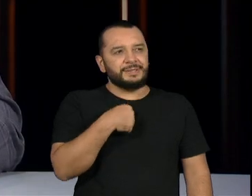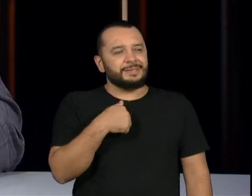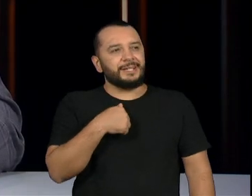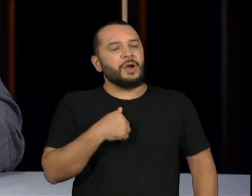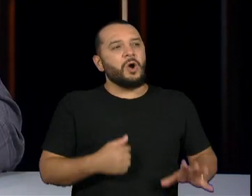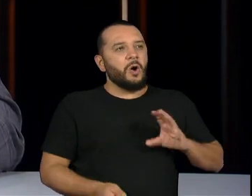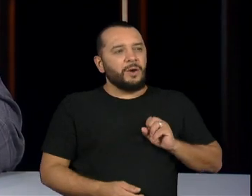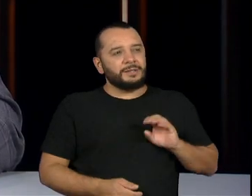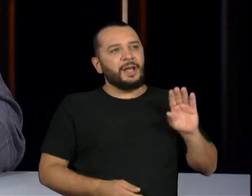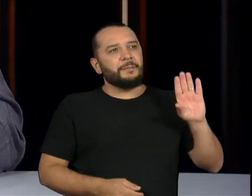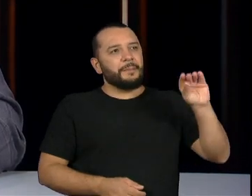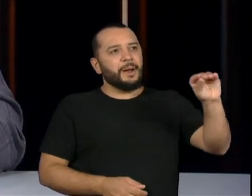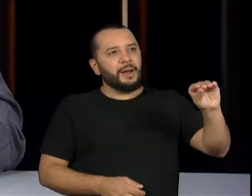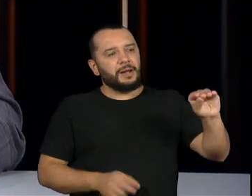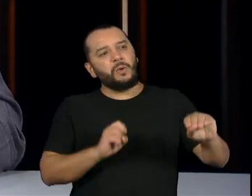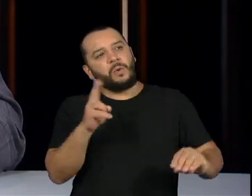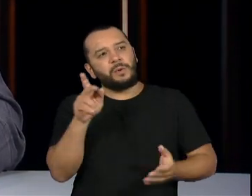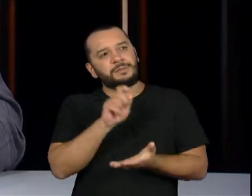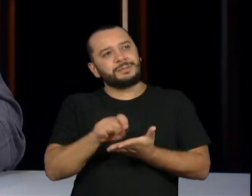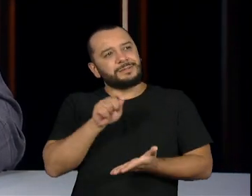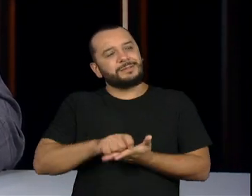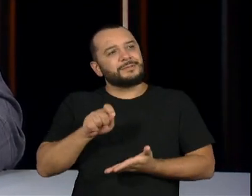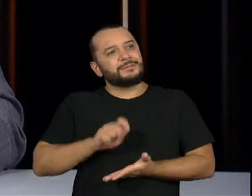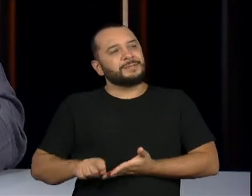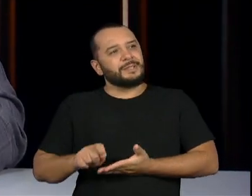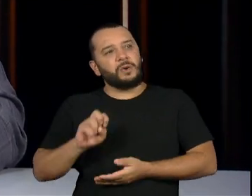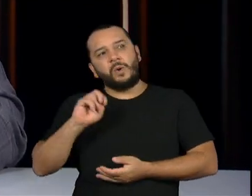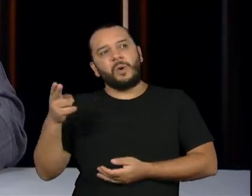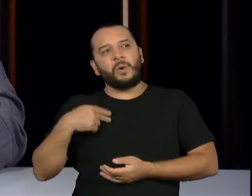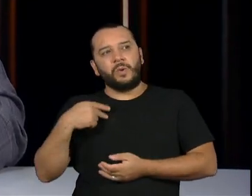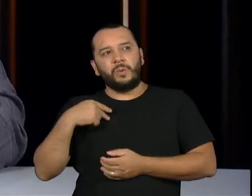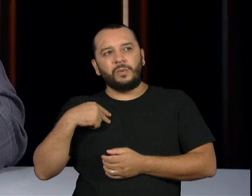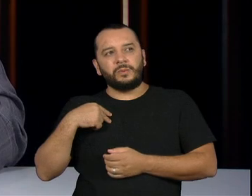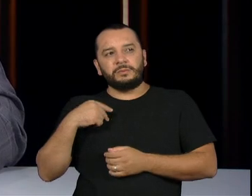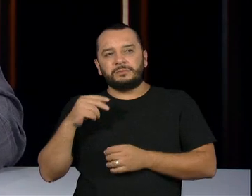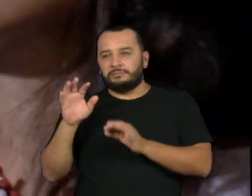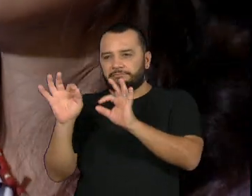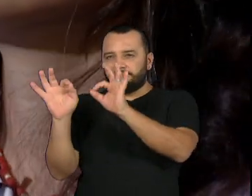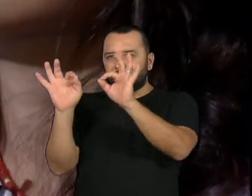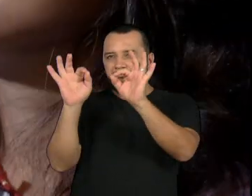falando, escrevendo ou olhando?